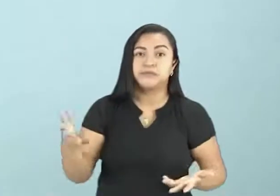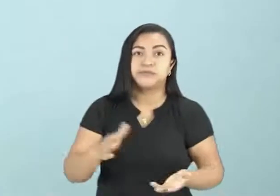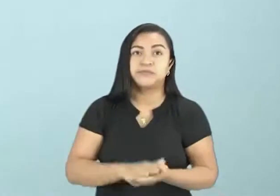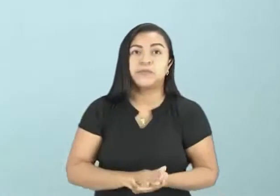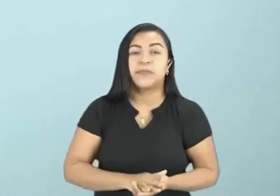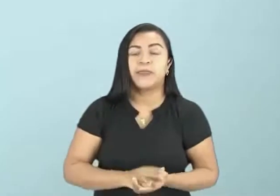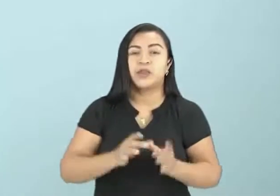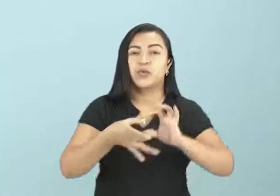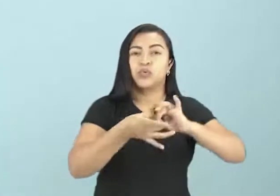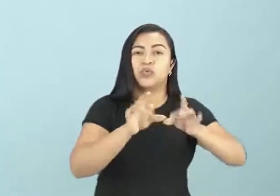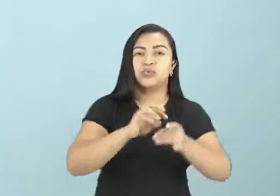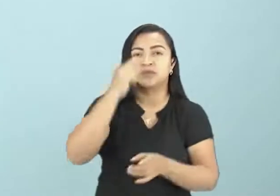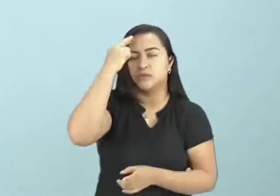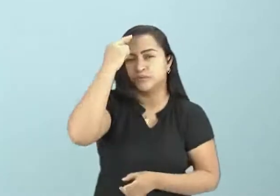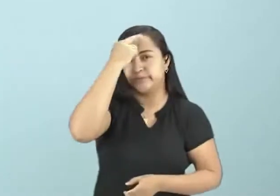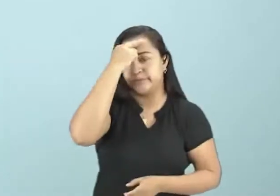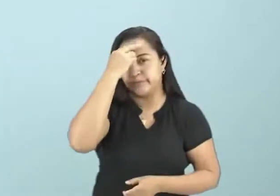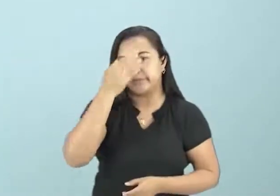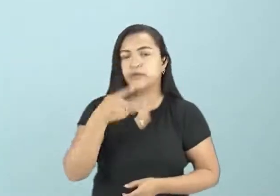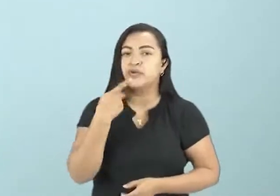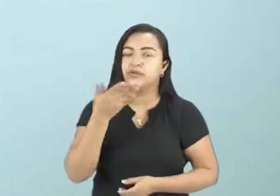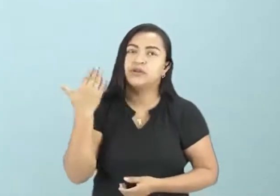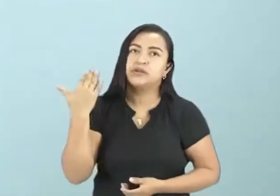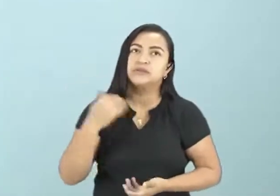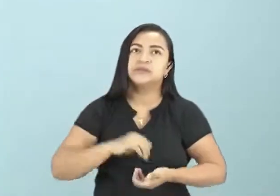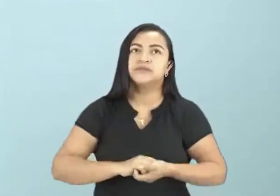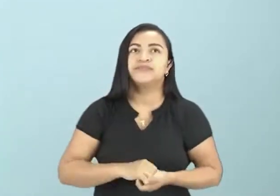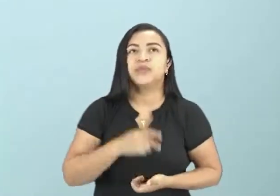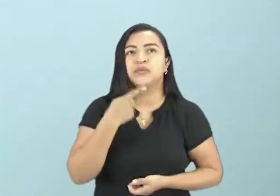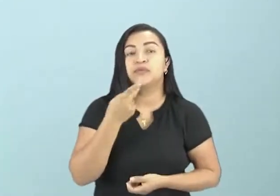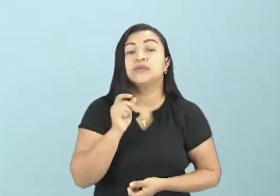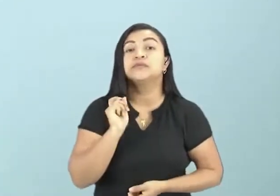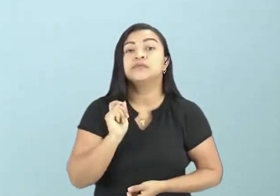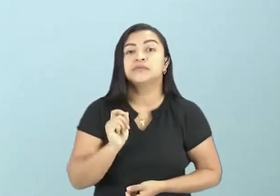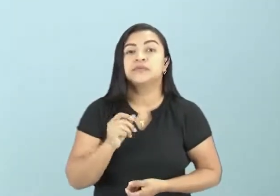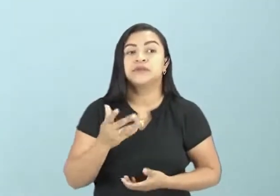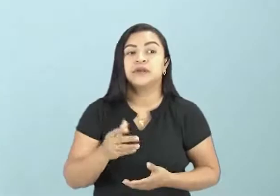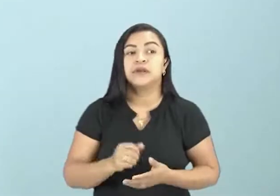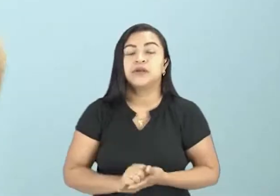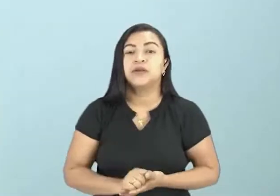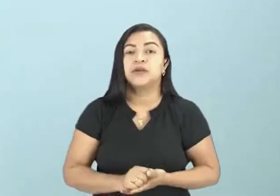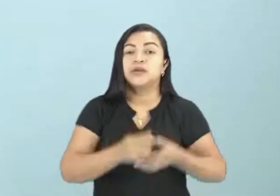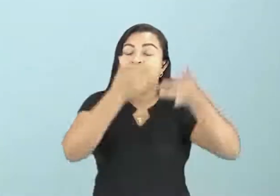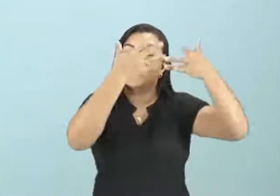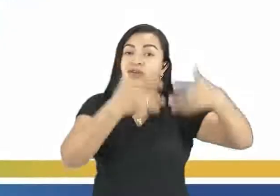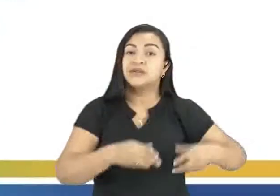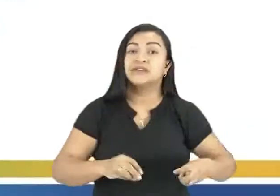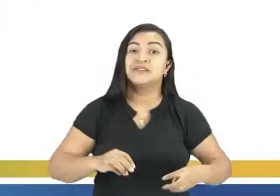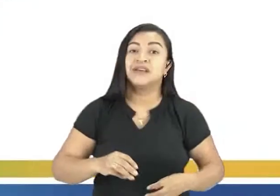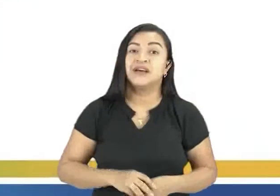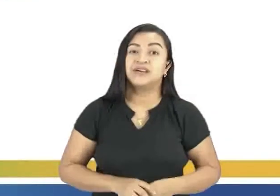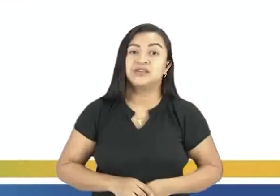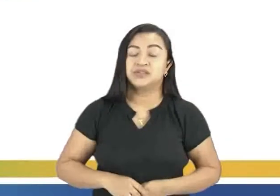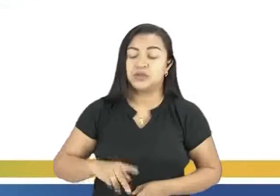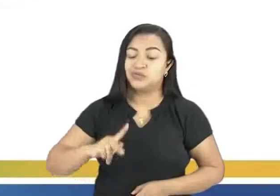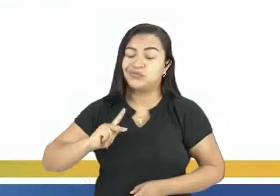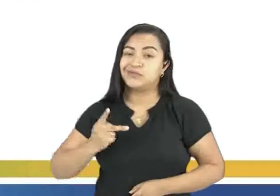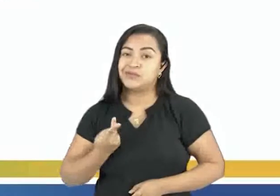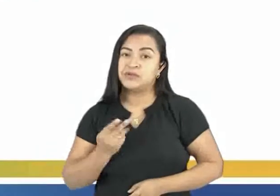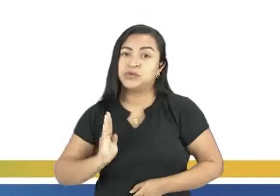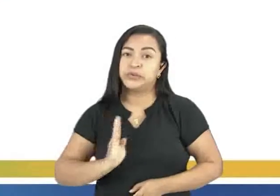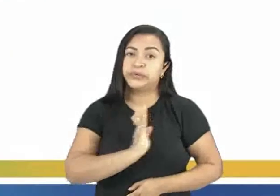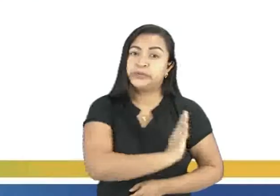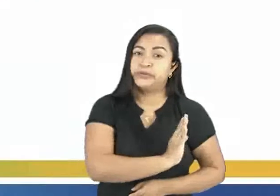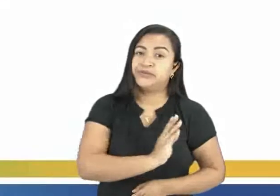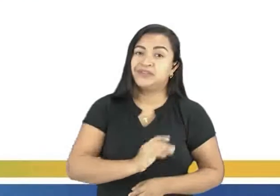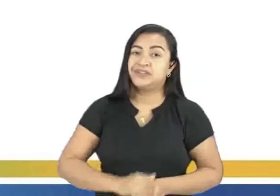histórico que eu estava comentando logo agora, né? Falando aí justamente sobre a questão dos hebreus, a diáspora, que eles